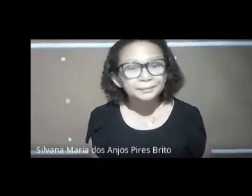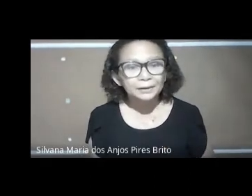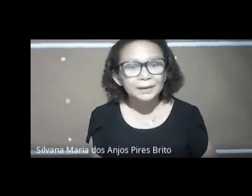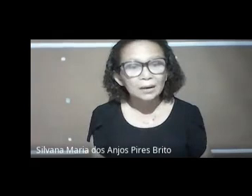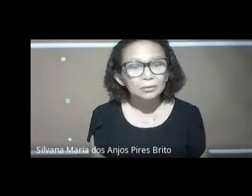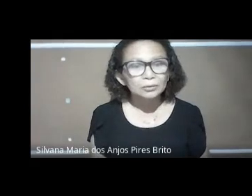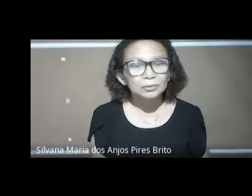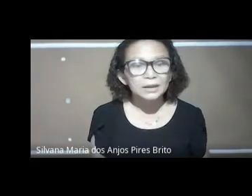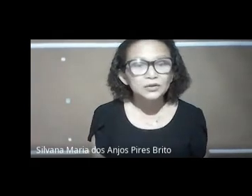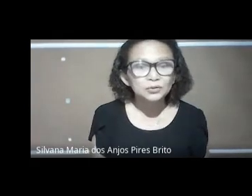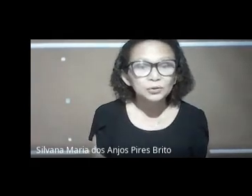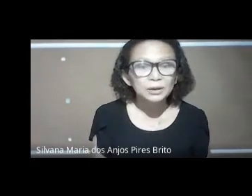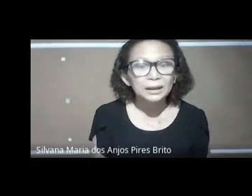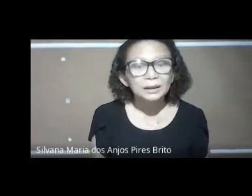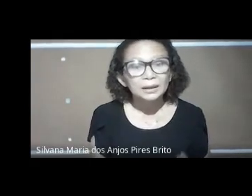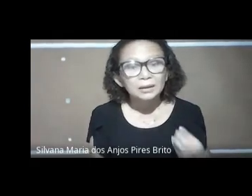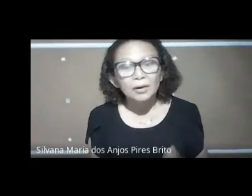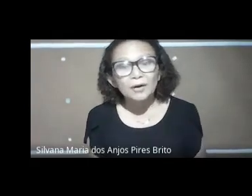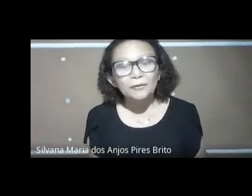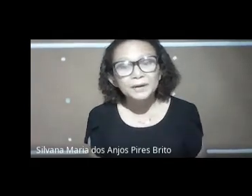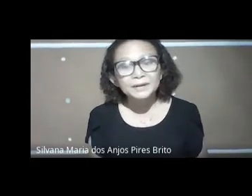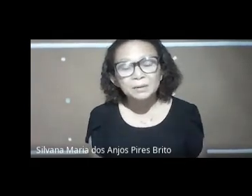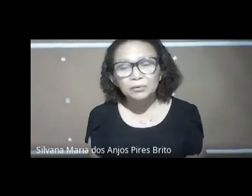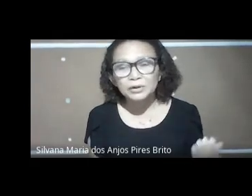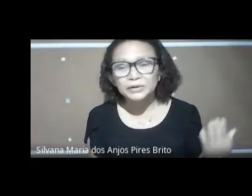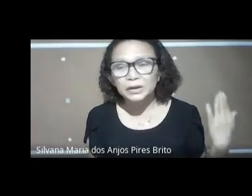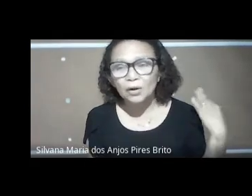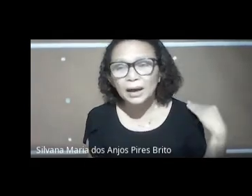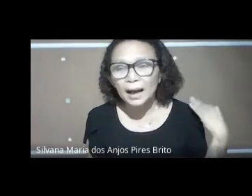toque. Então, na cultura surda, não é